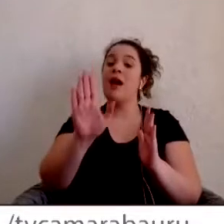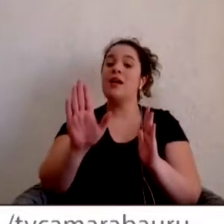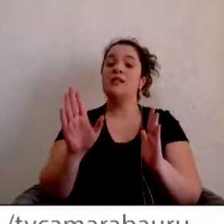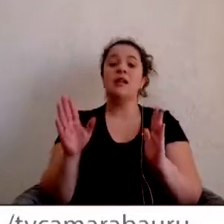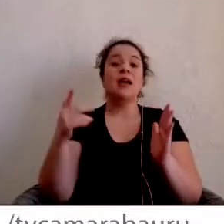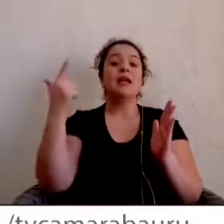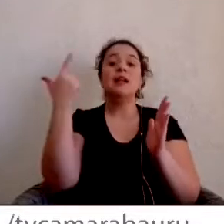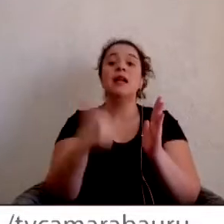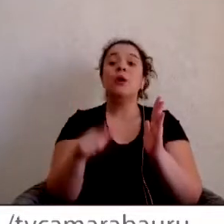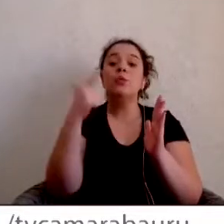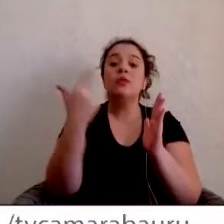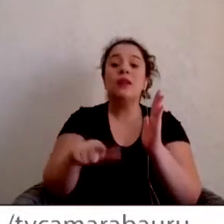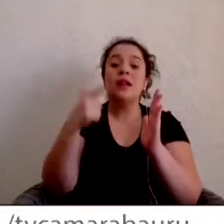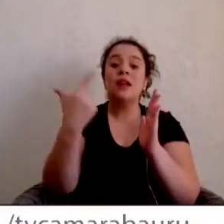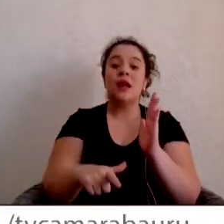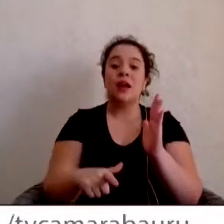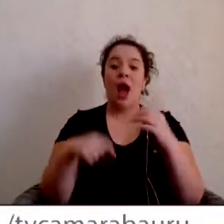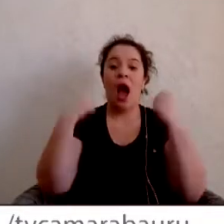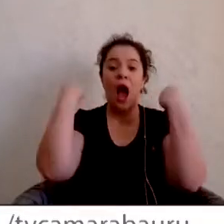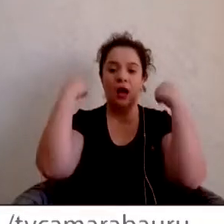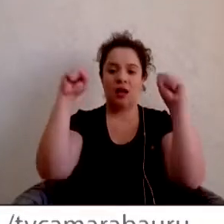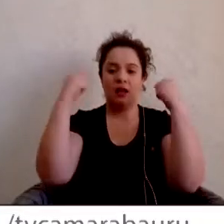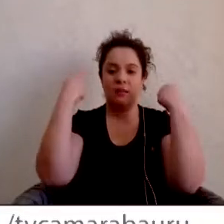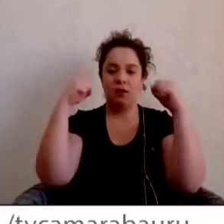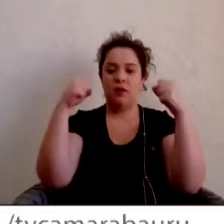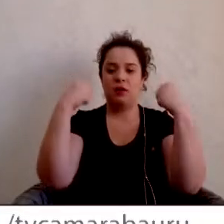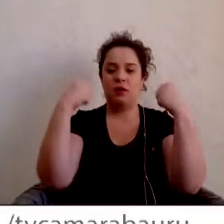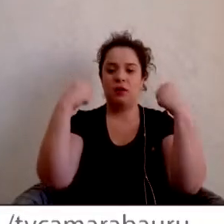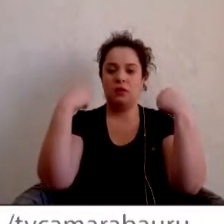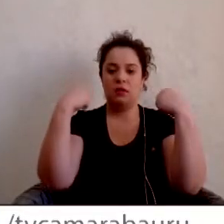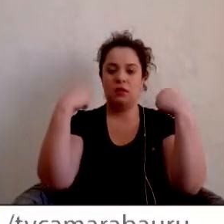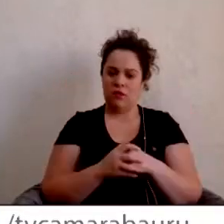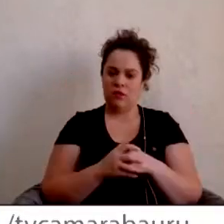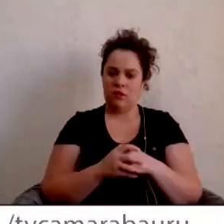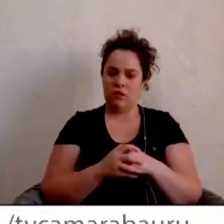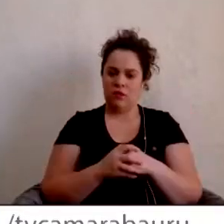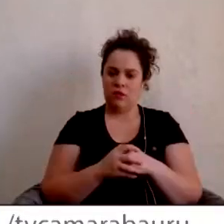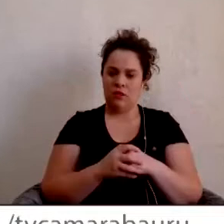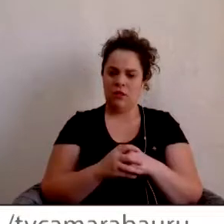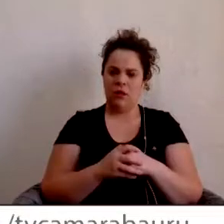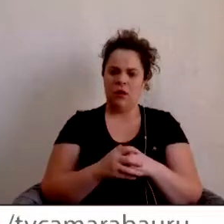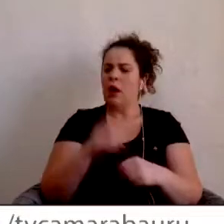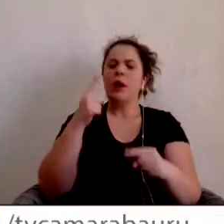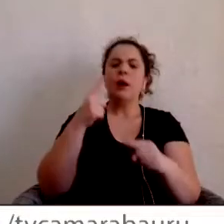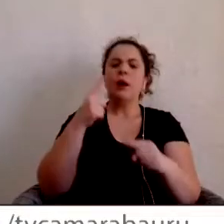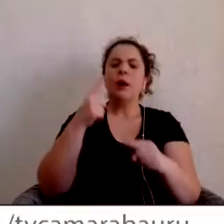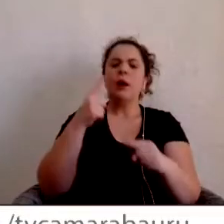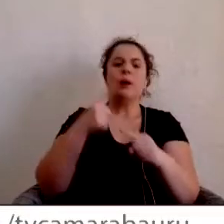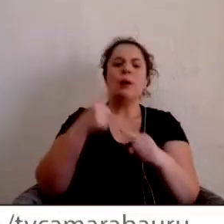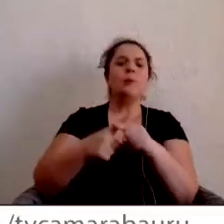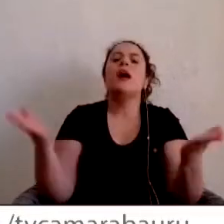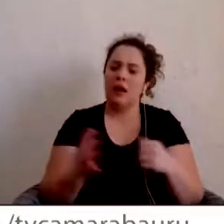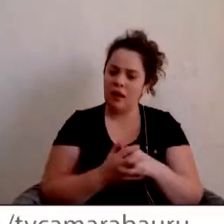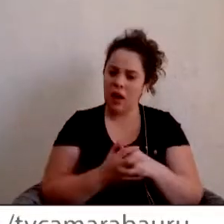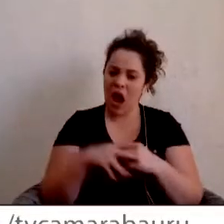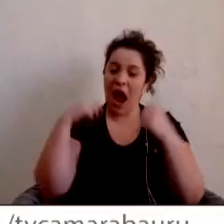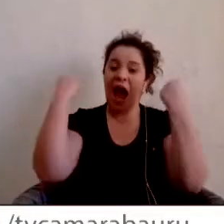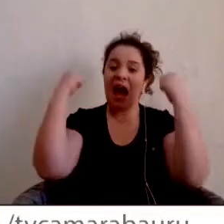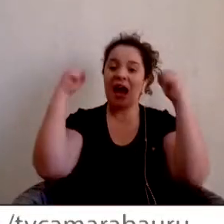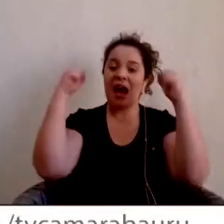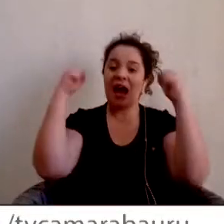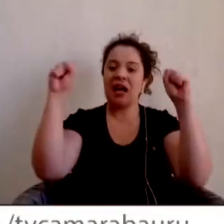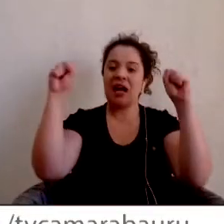academias. E fica um questionamento do porquê não atender às academias,